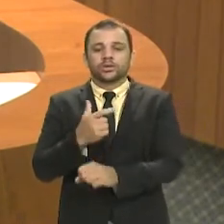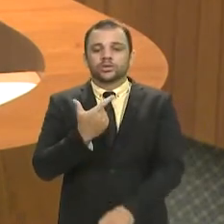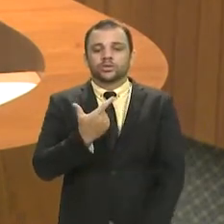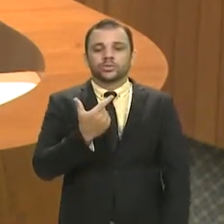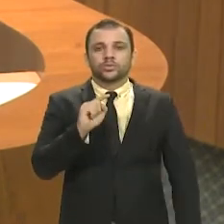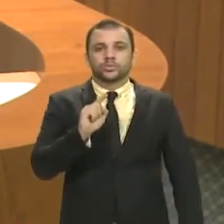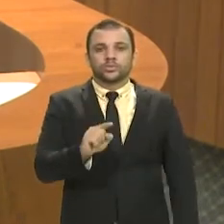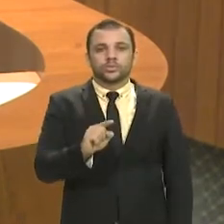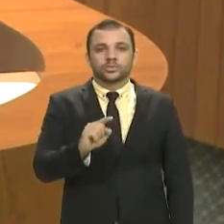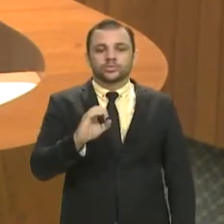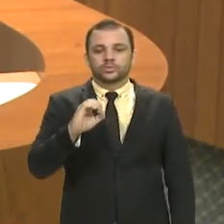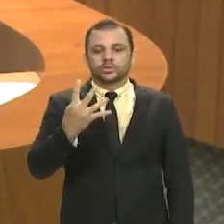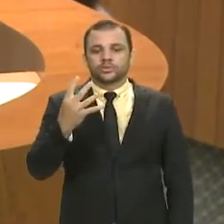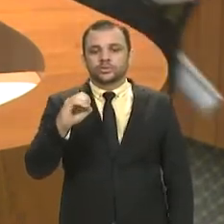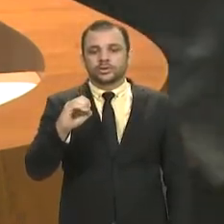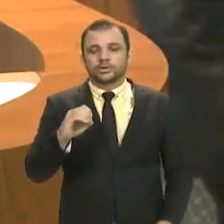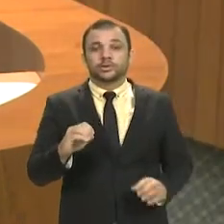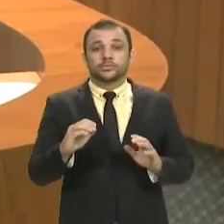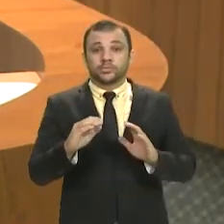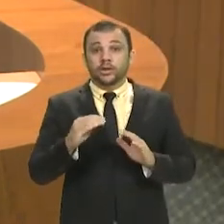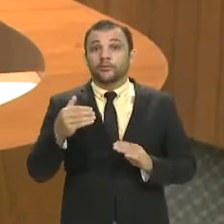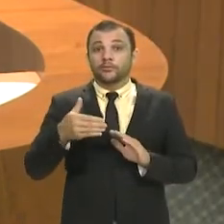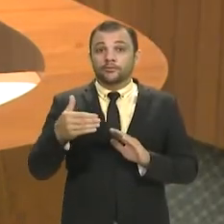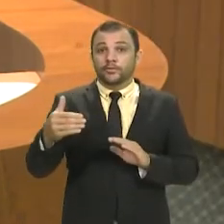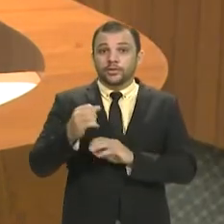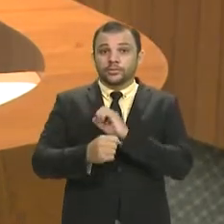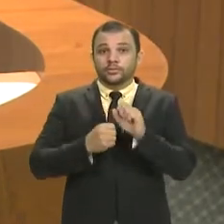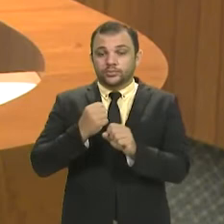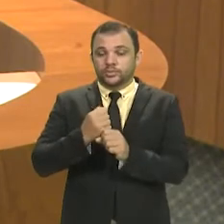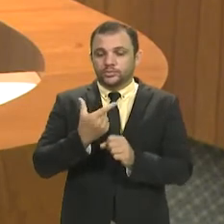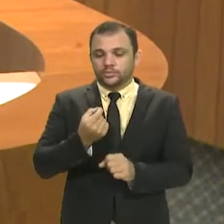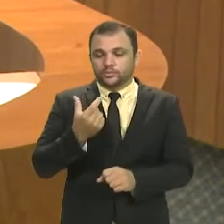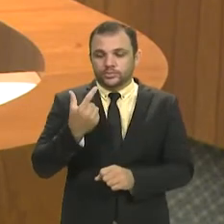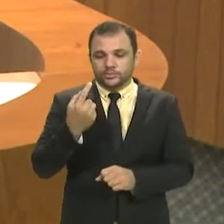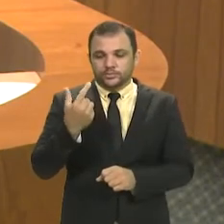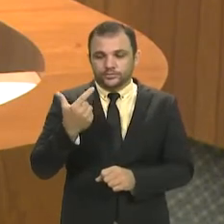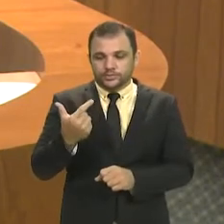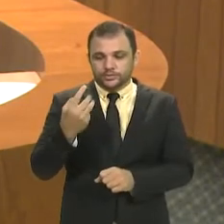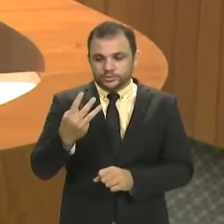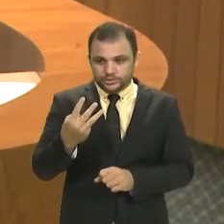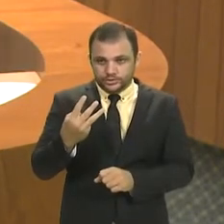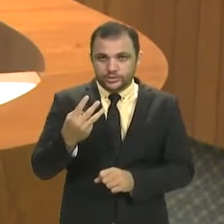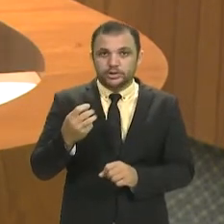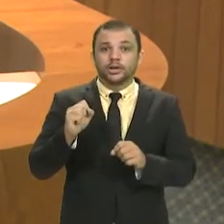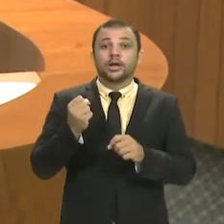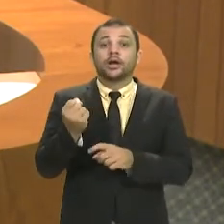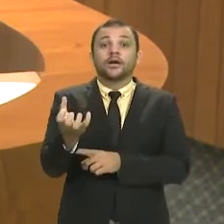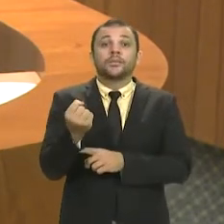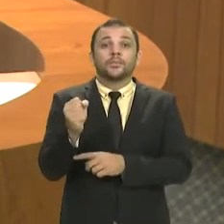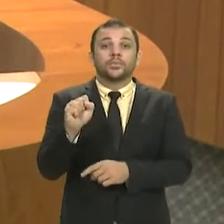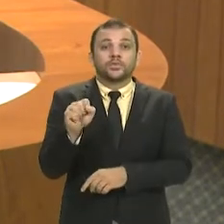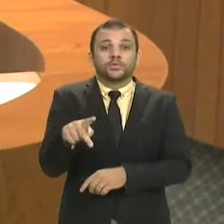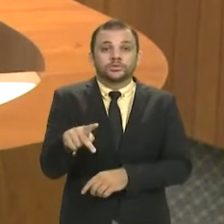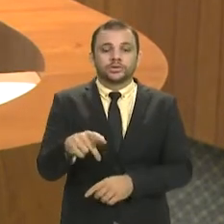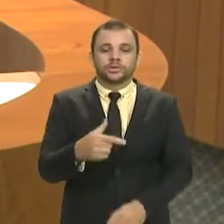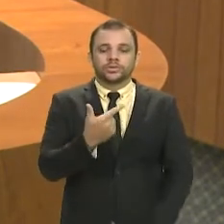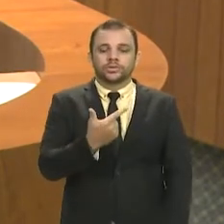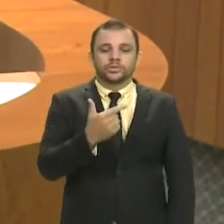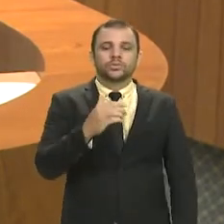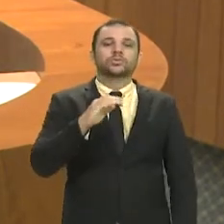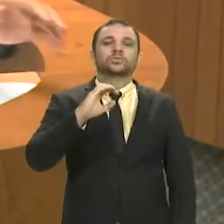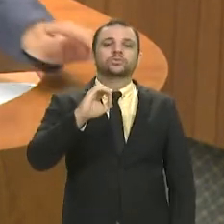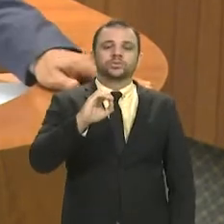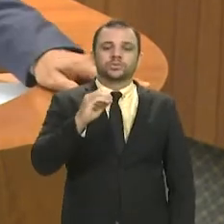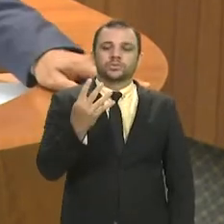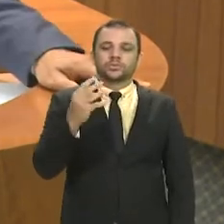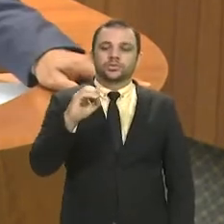para o ano de 2022 para 2023, nós teremos um total de 2.040 praças de oficiais que